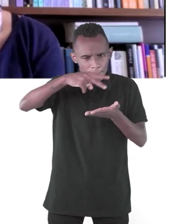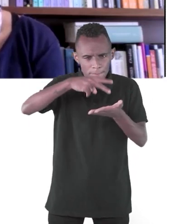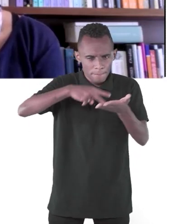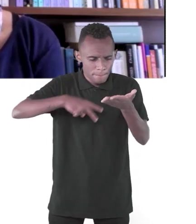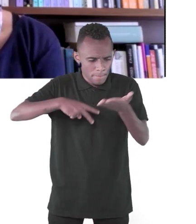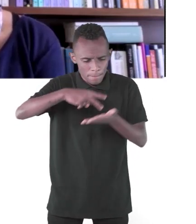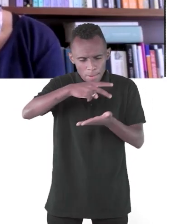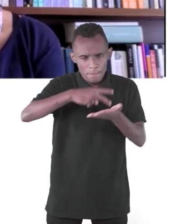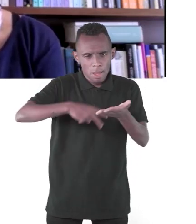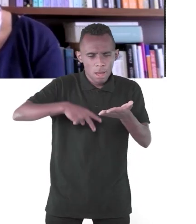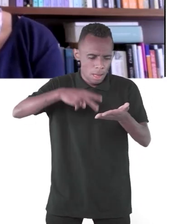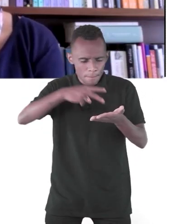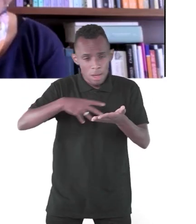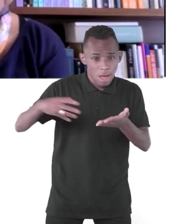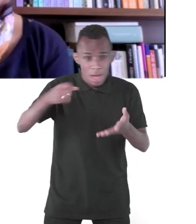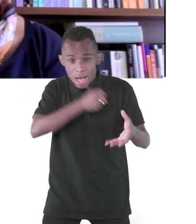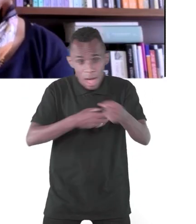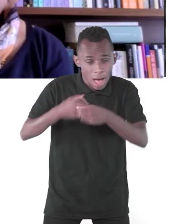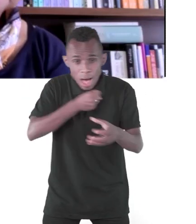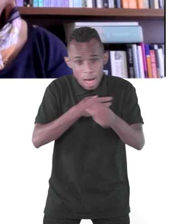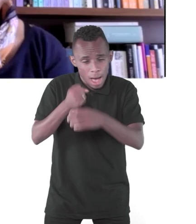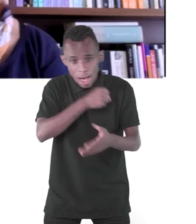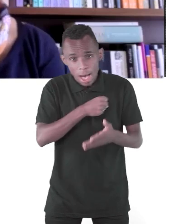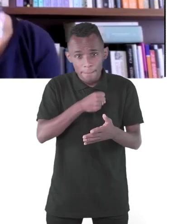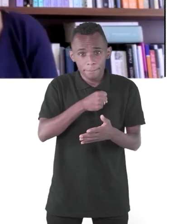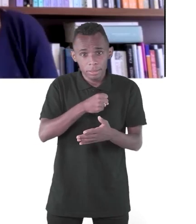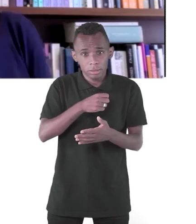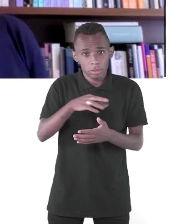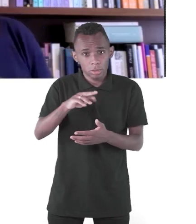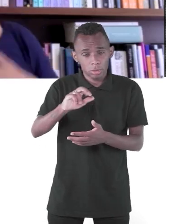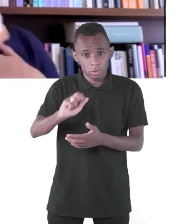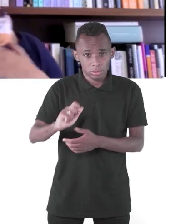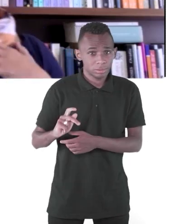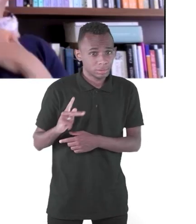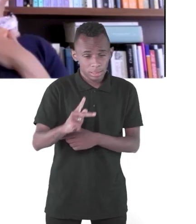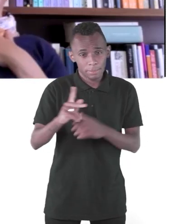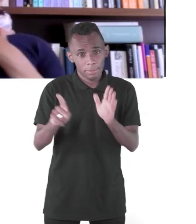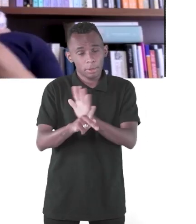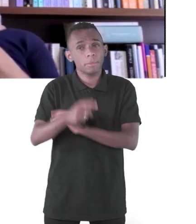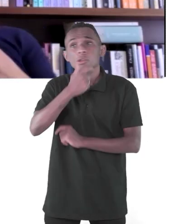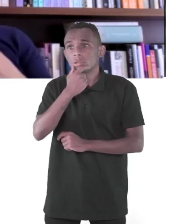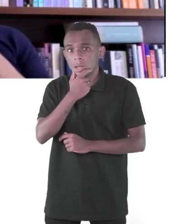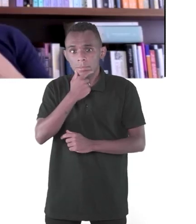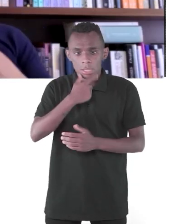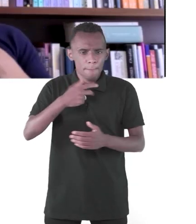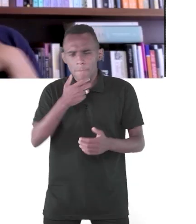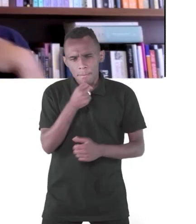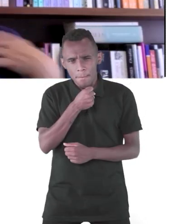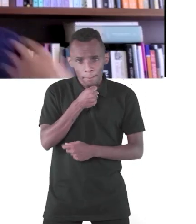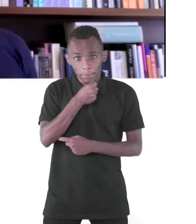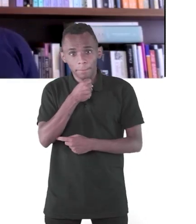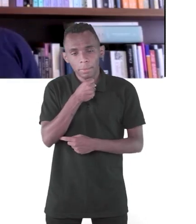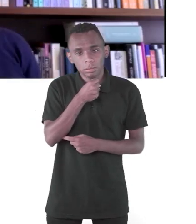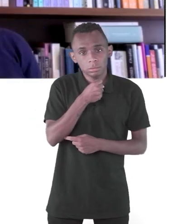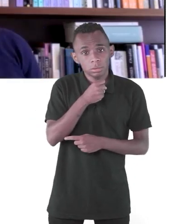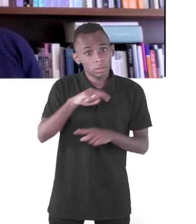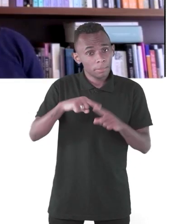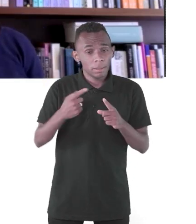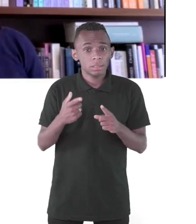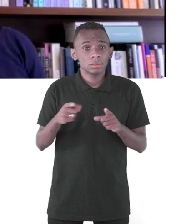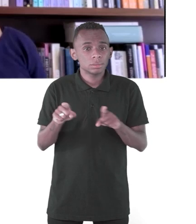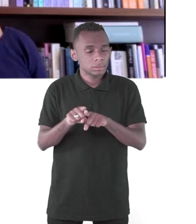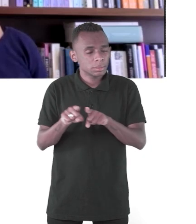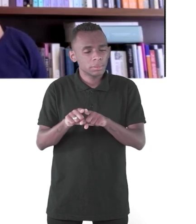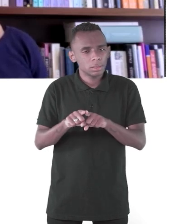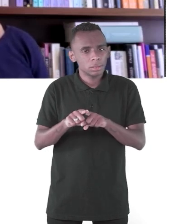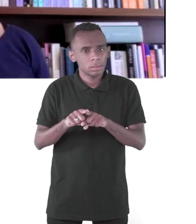do rap americano, né? 7 laudos, assim. Ela fala direto. 7 laudos, é maravilhoso. Nossa Senhora. Ela cai de vez em